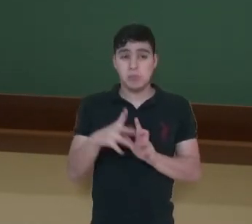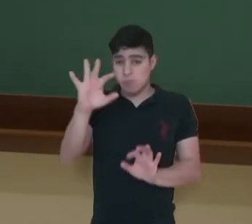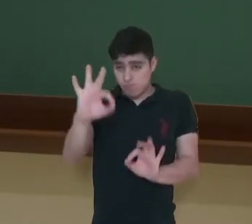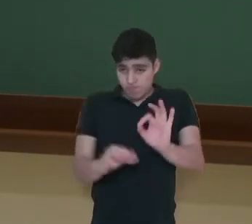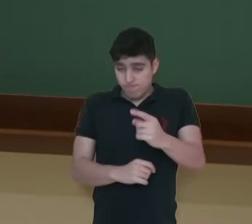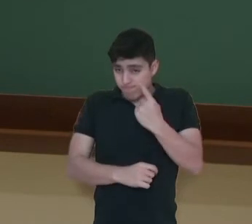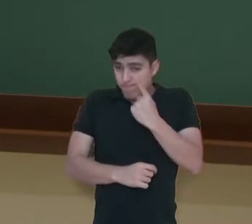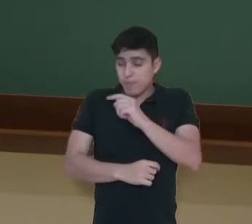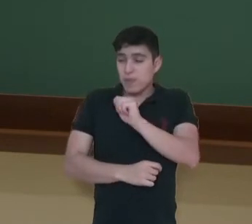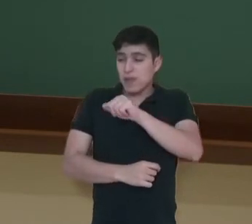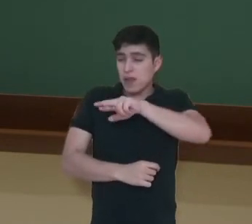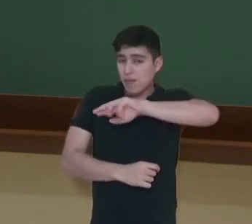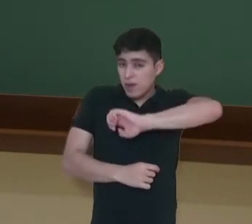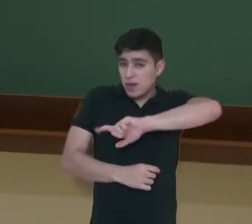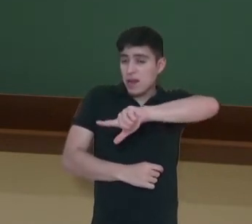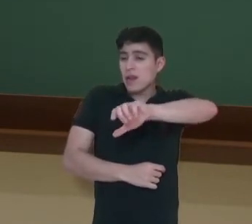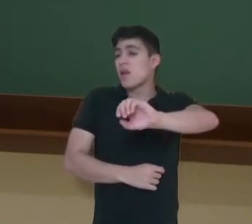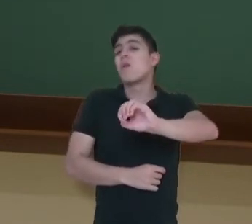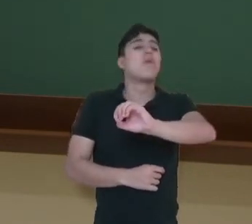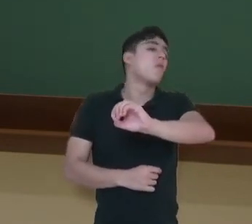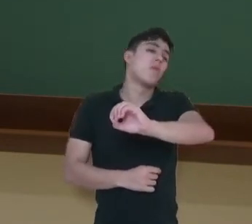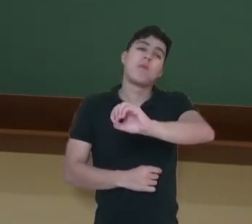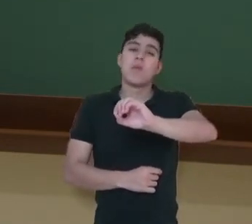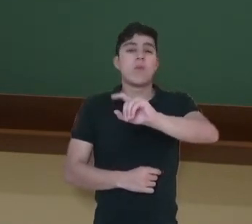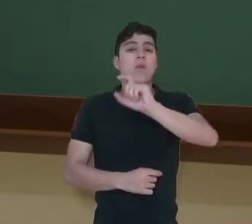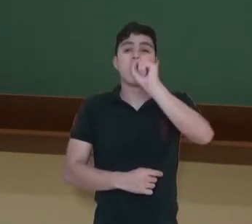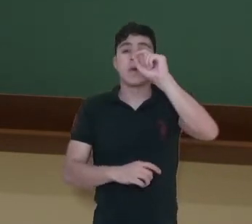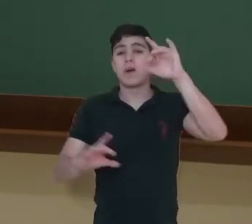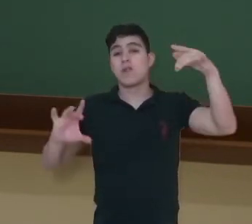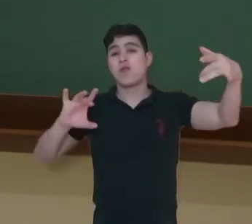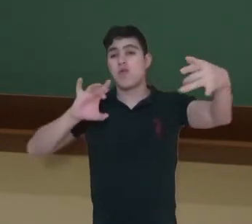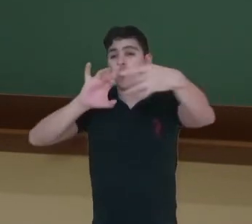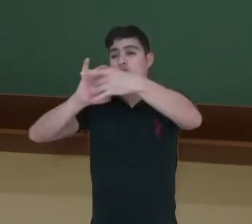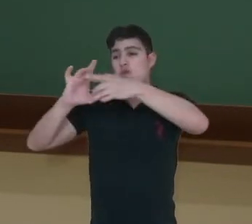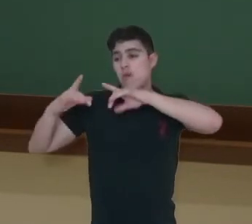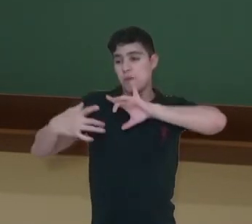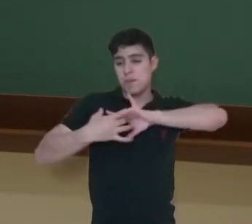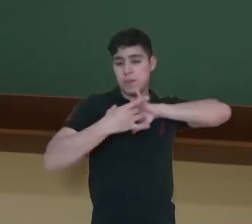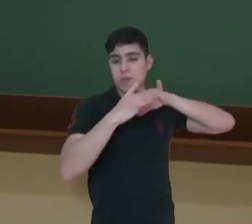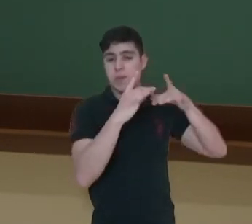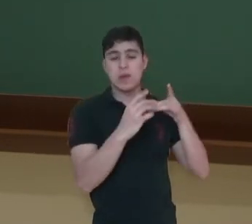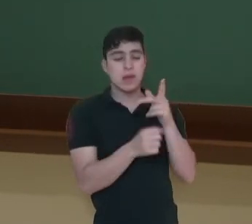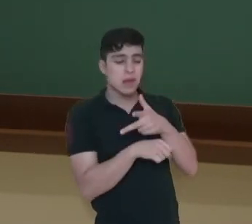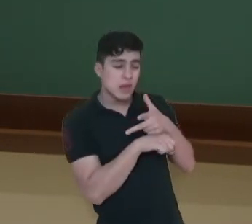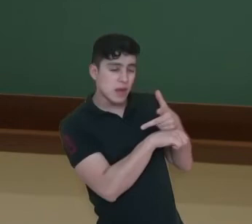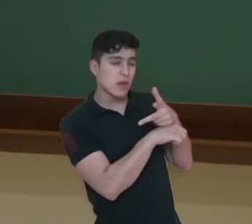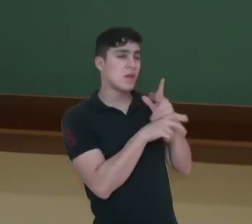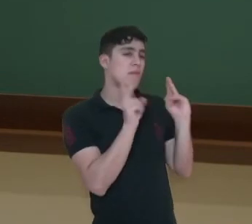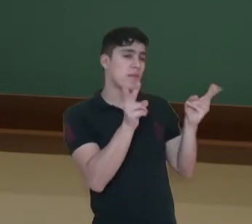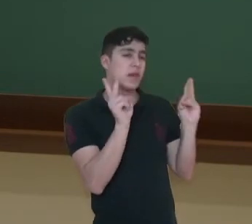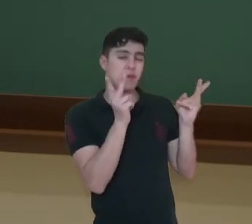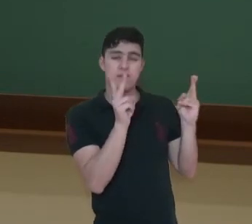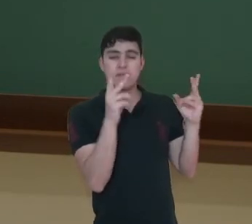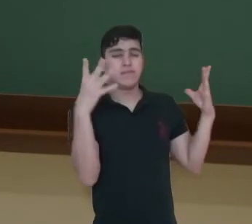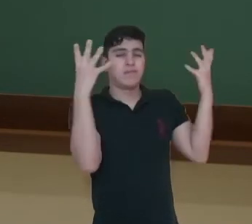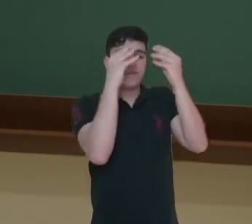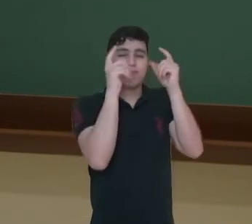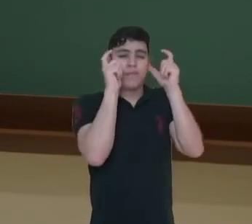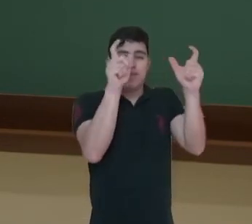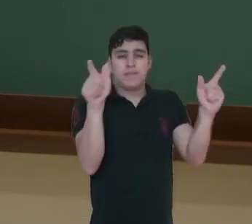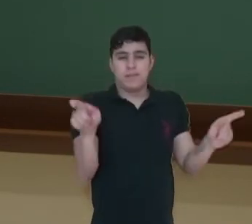Amar Elo, ou seja, o amor e o elo que une todos. É tudo para ontem, um documentário com o mesmo nome, muito